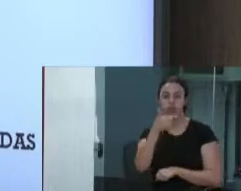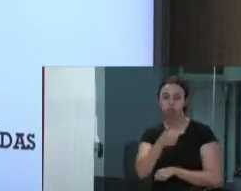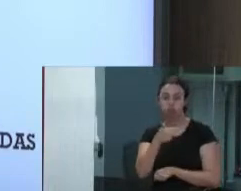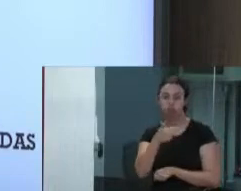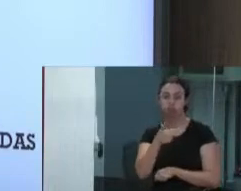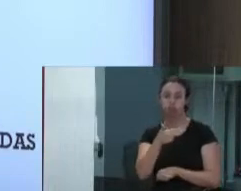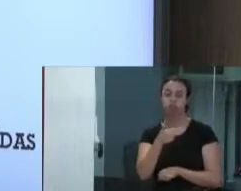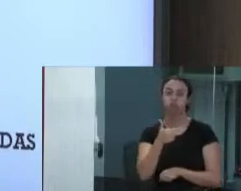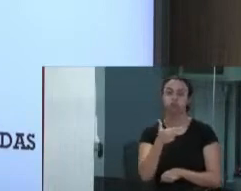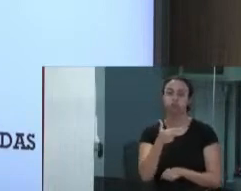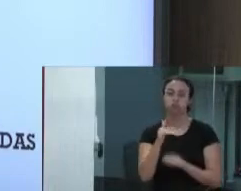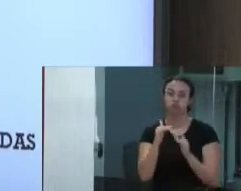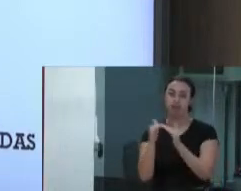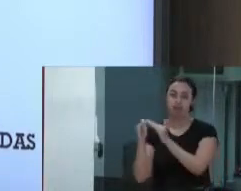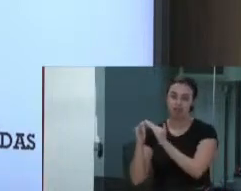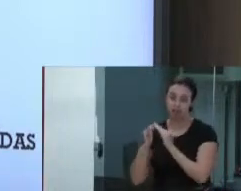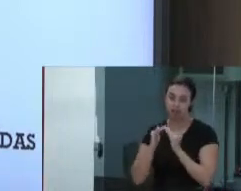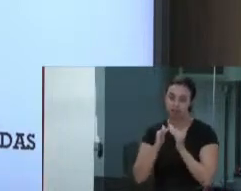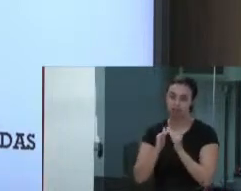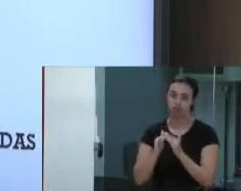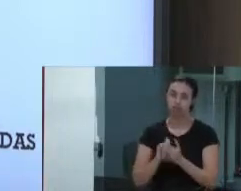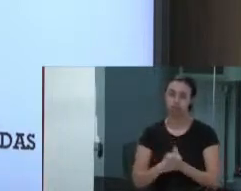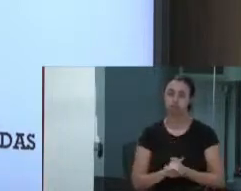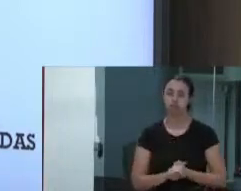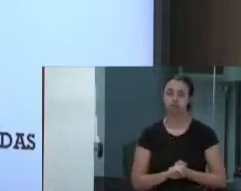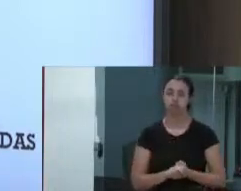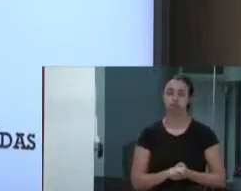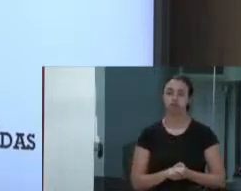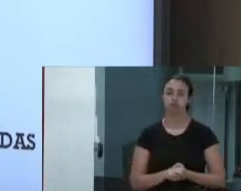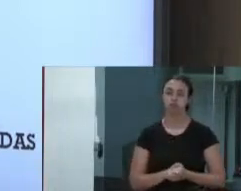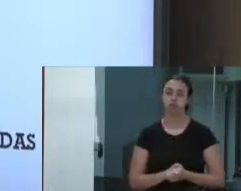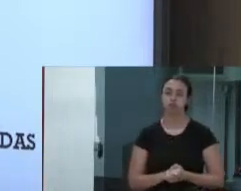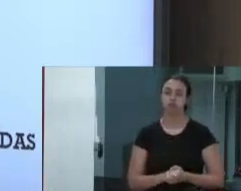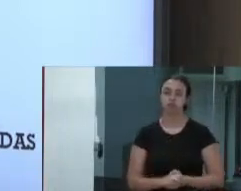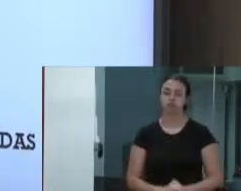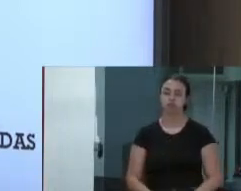e 68 reformas concluídas.